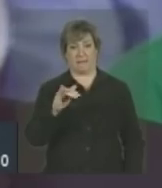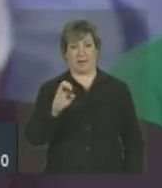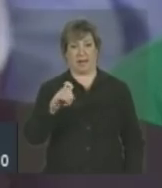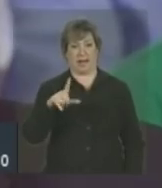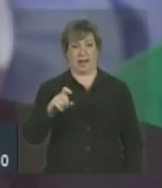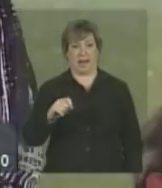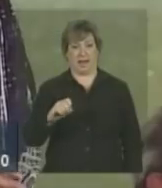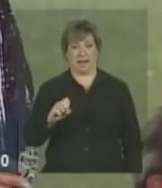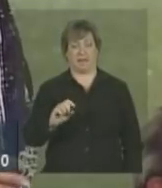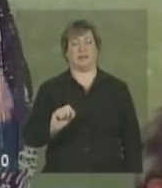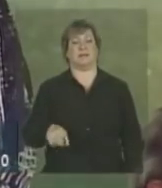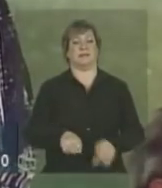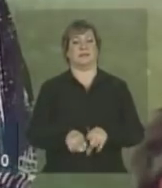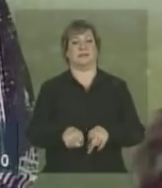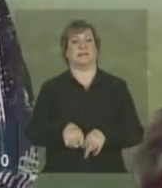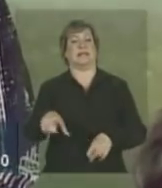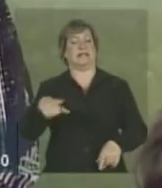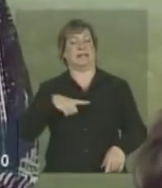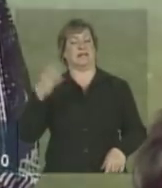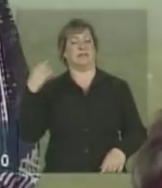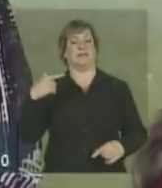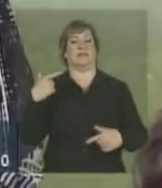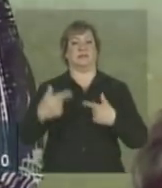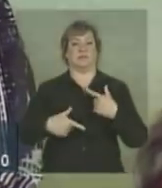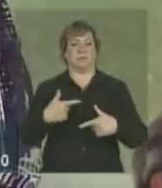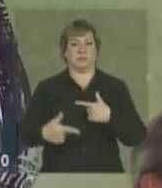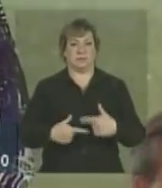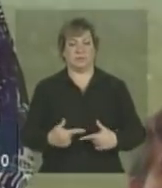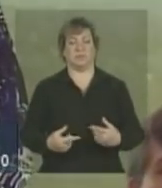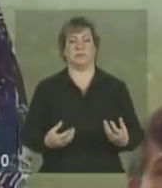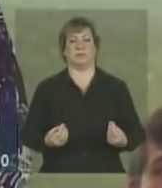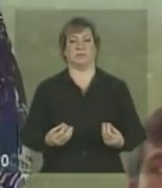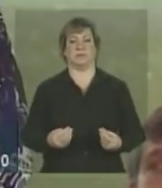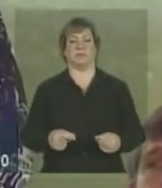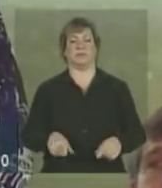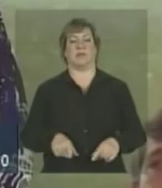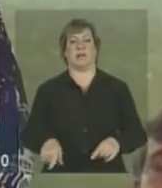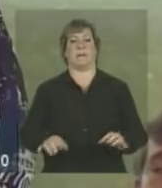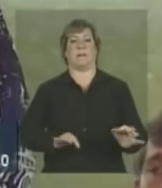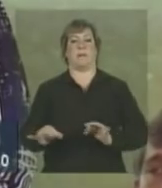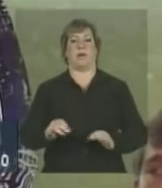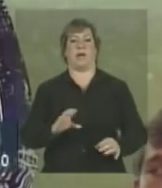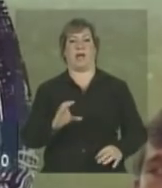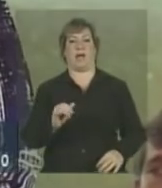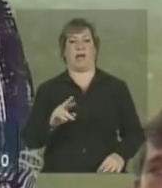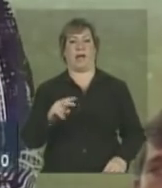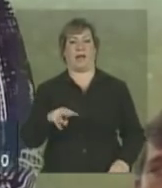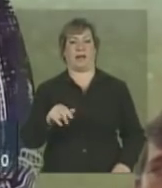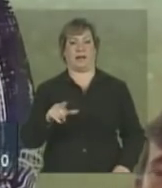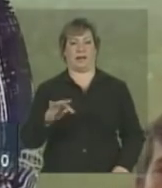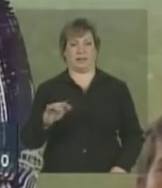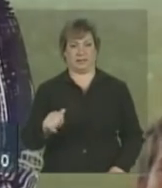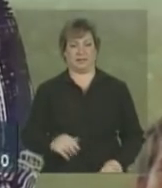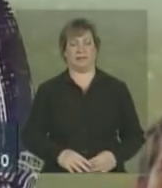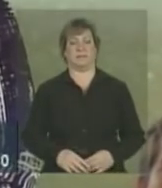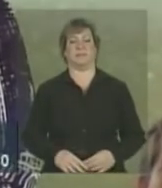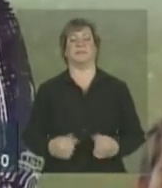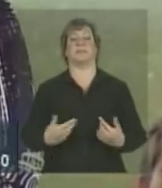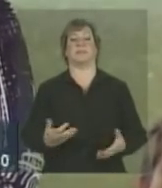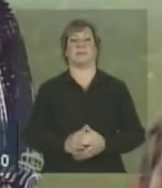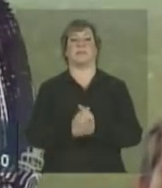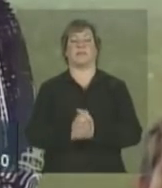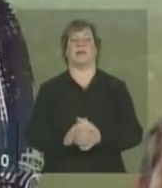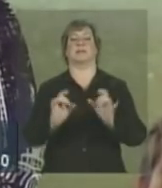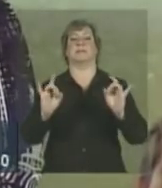naquela circunstância, o papel de iniciar esse projeto da Carnalita. Dirigi um cumprimento